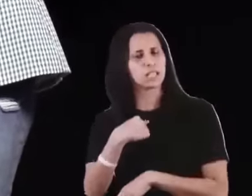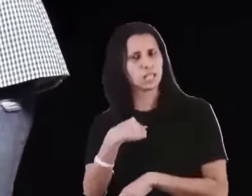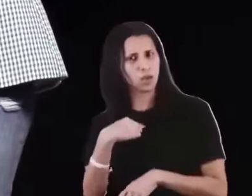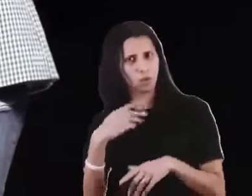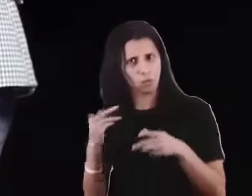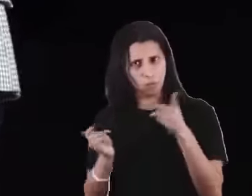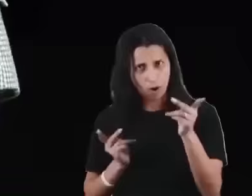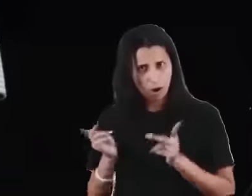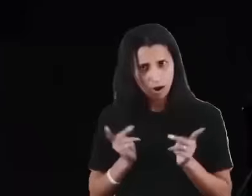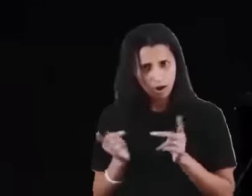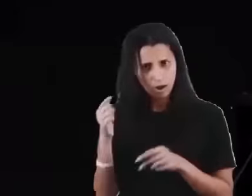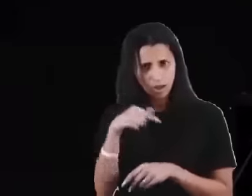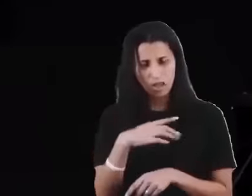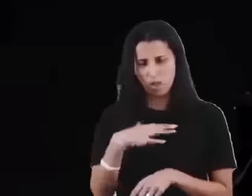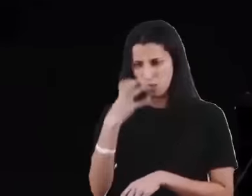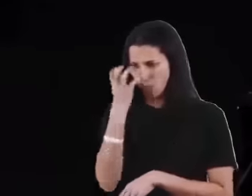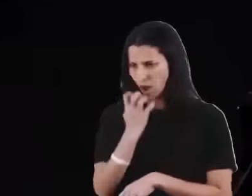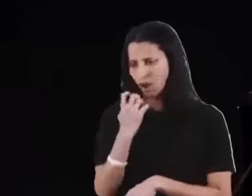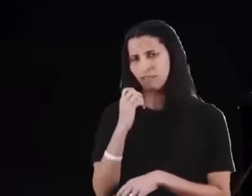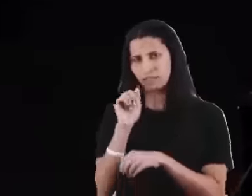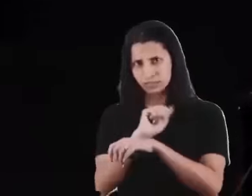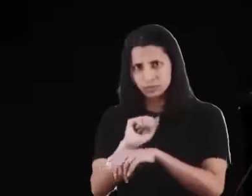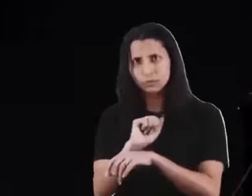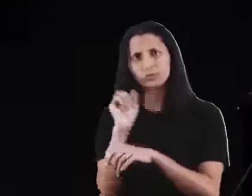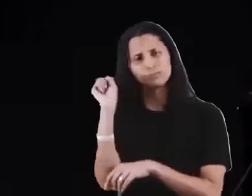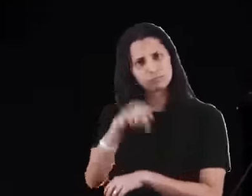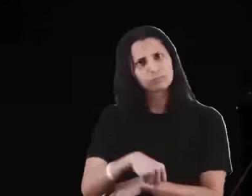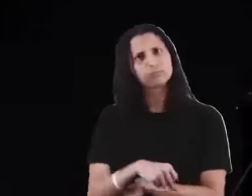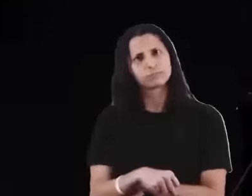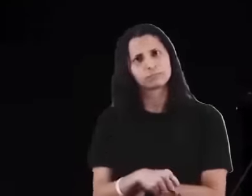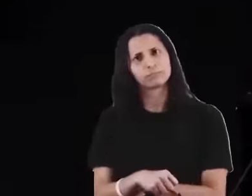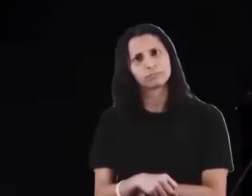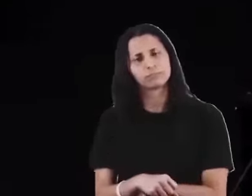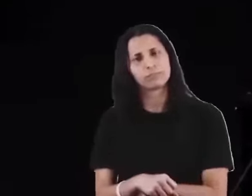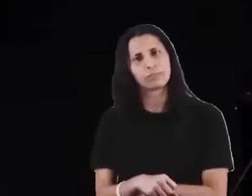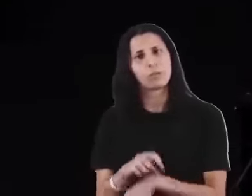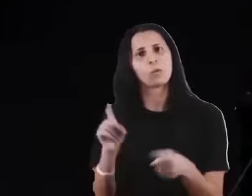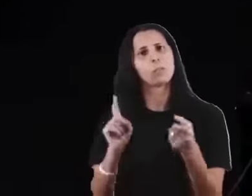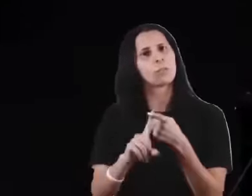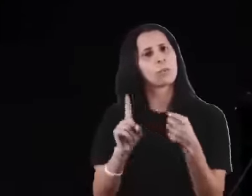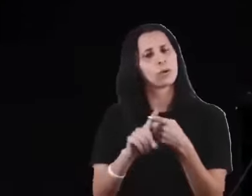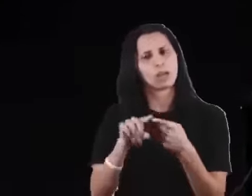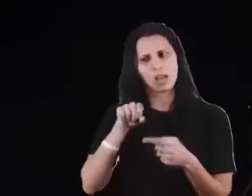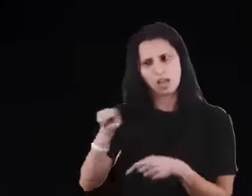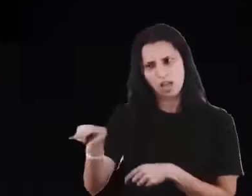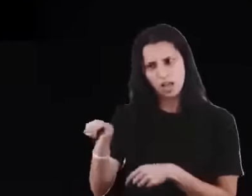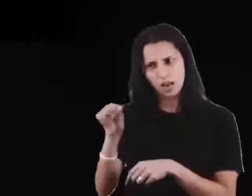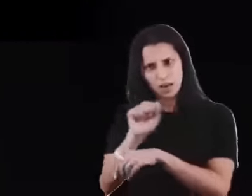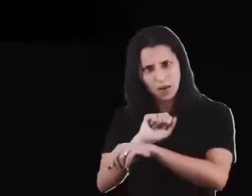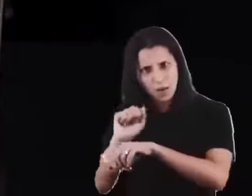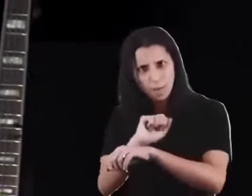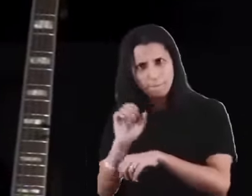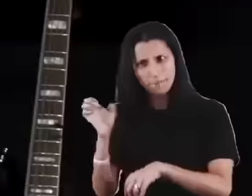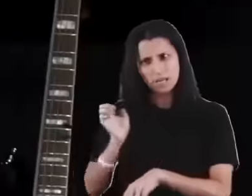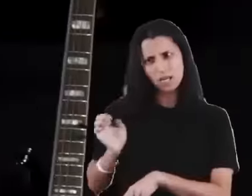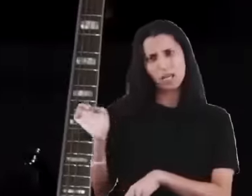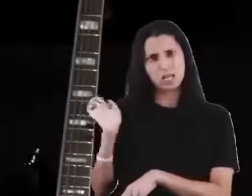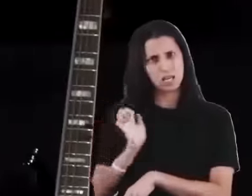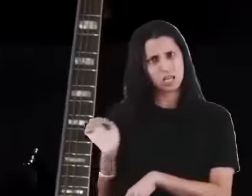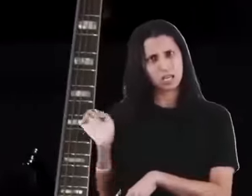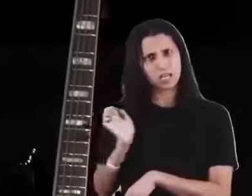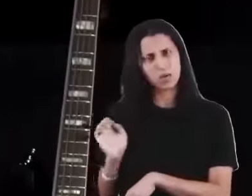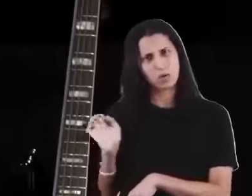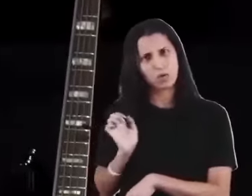abuso daquele mim seguinte daquele Abraão e eu não ia porque o bicho infeliz o camarada milionário